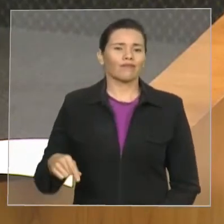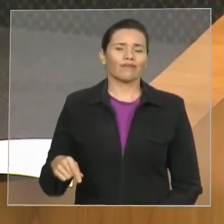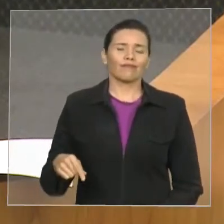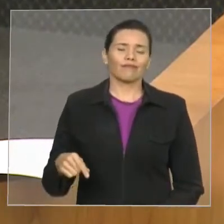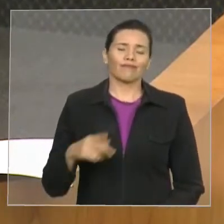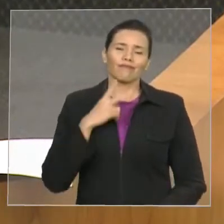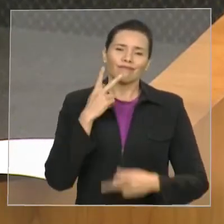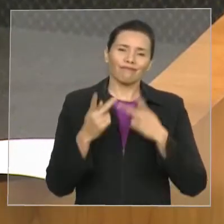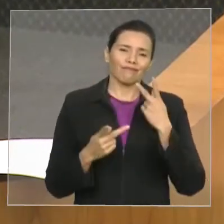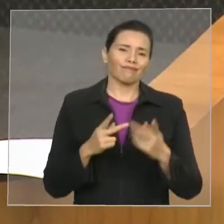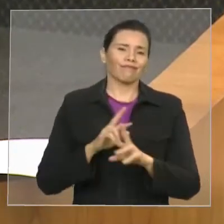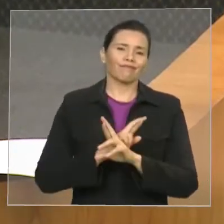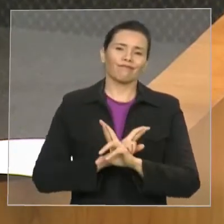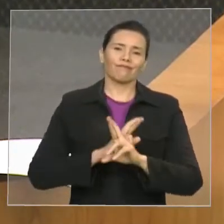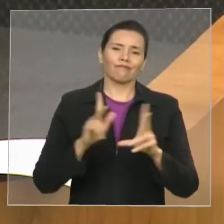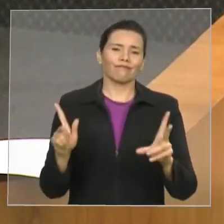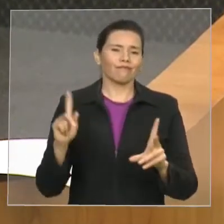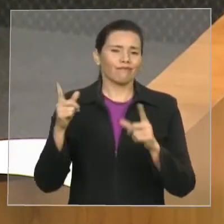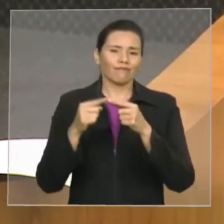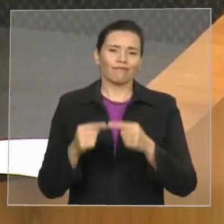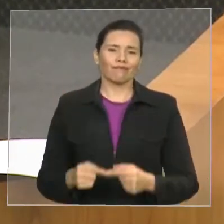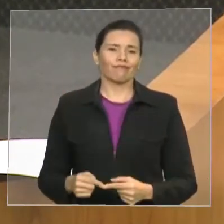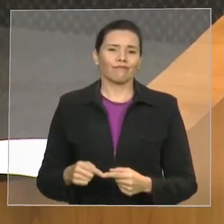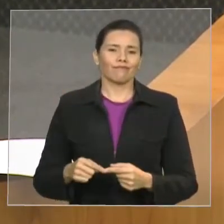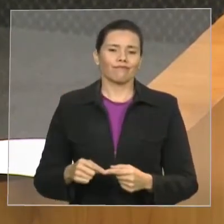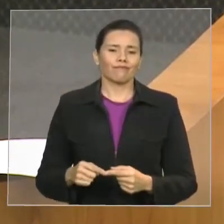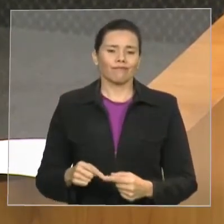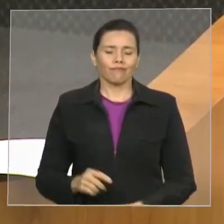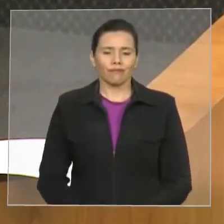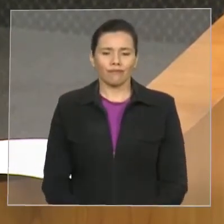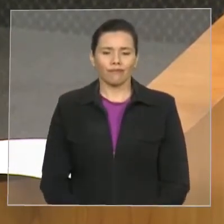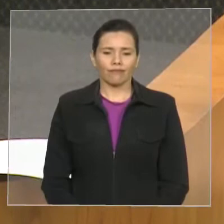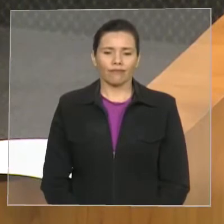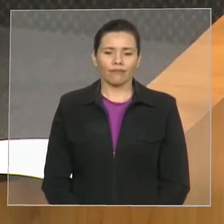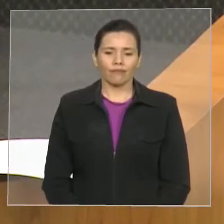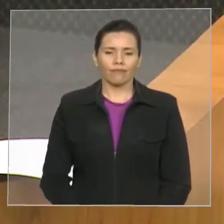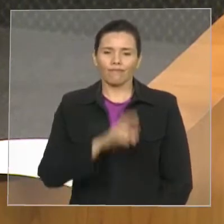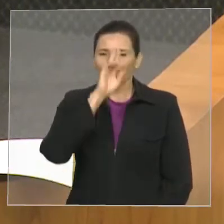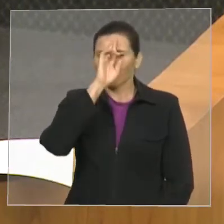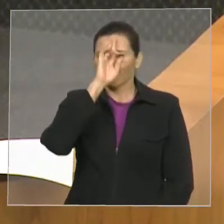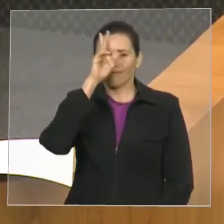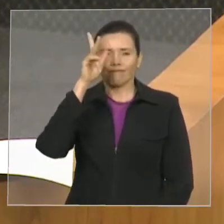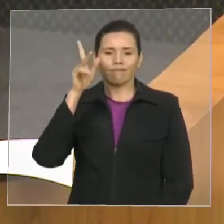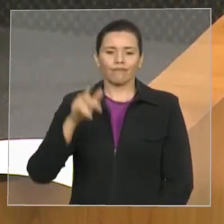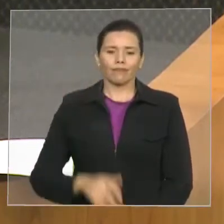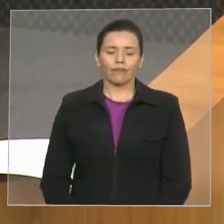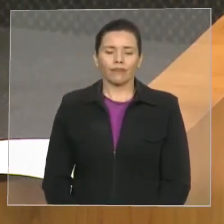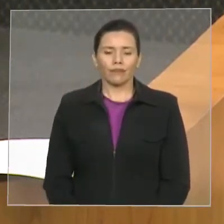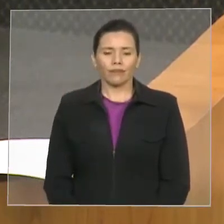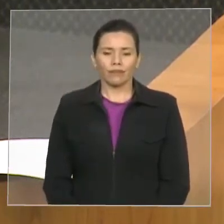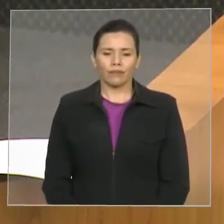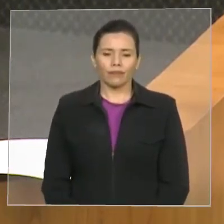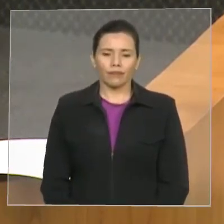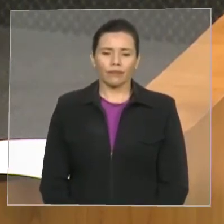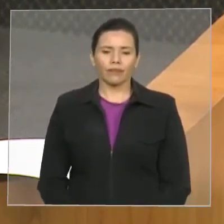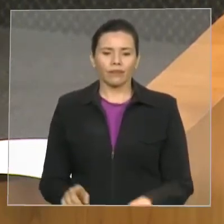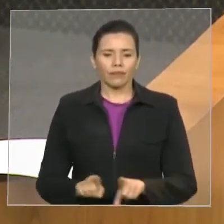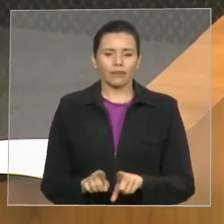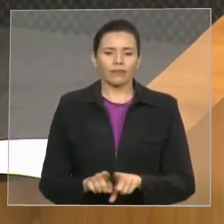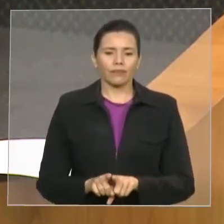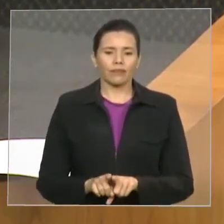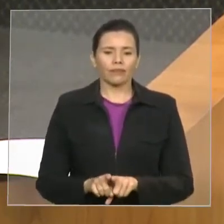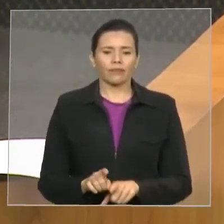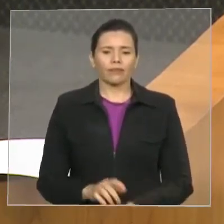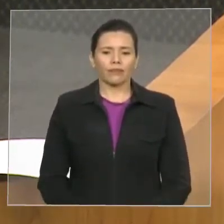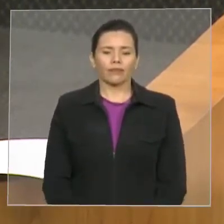previdência privada, empresas da construção civil e incorporadoras de empreendimentos imobiliários que trabalham na área para discutir a